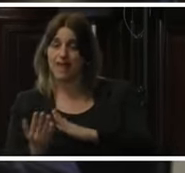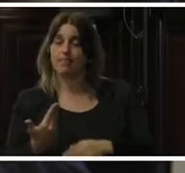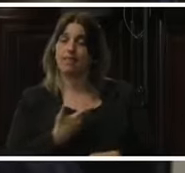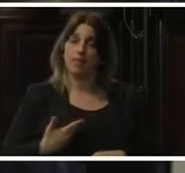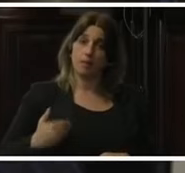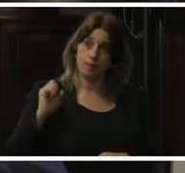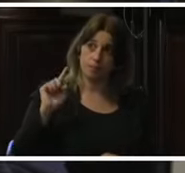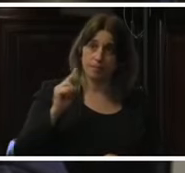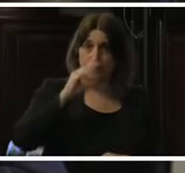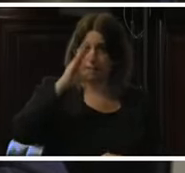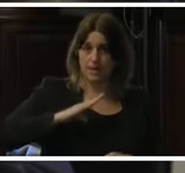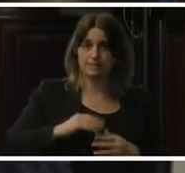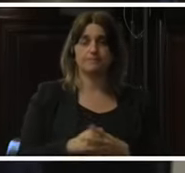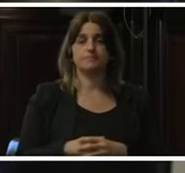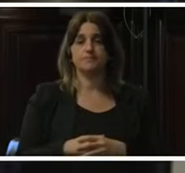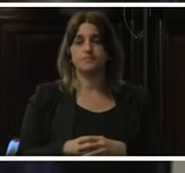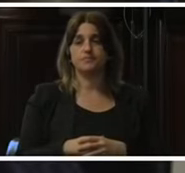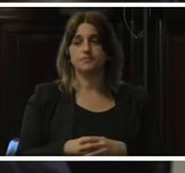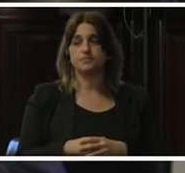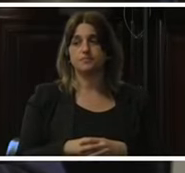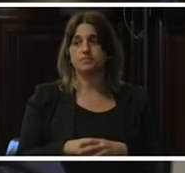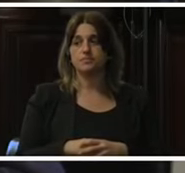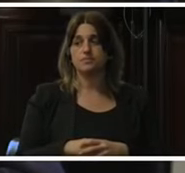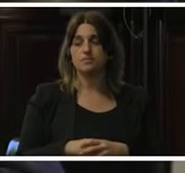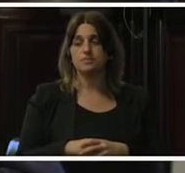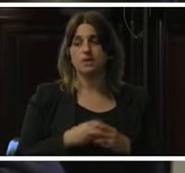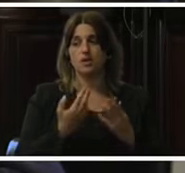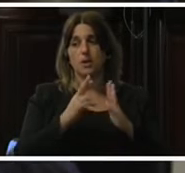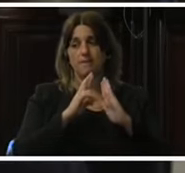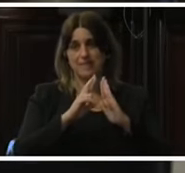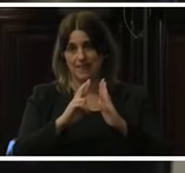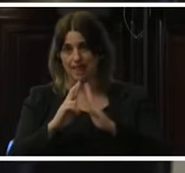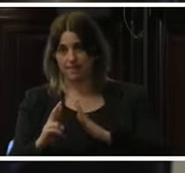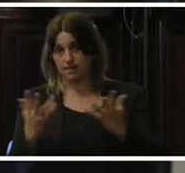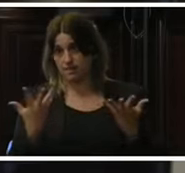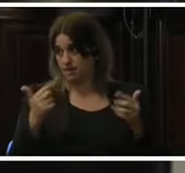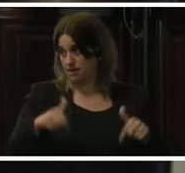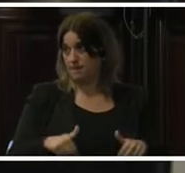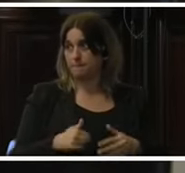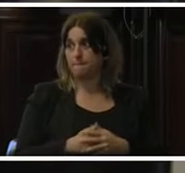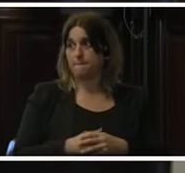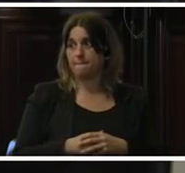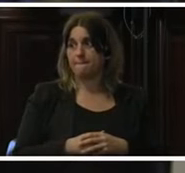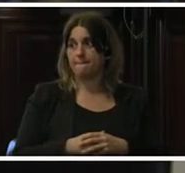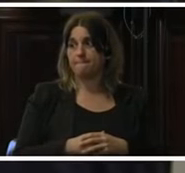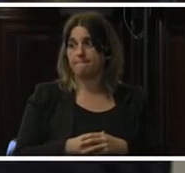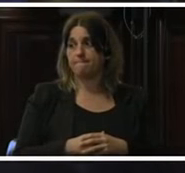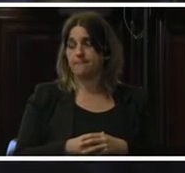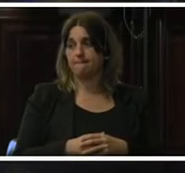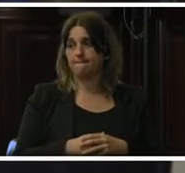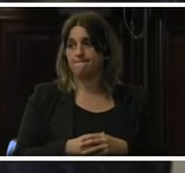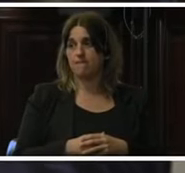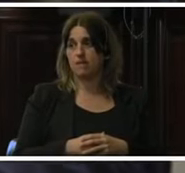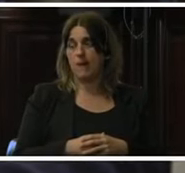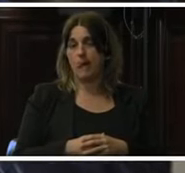digno representante aqui presente o o senhor indicou que não tem